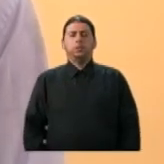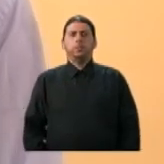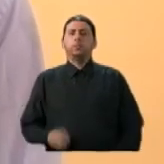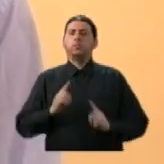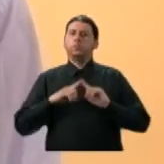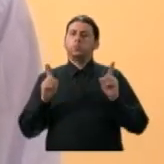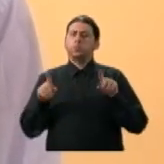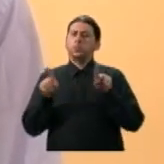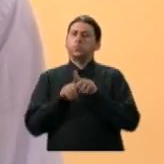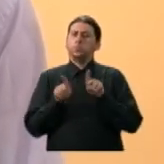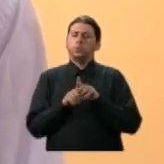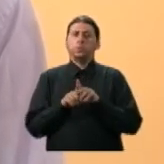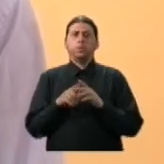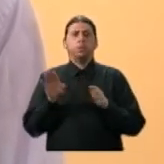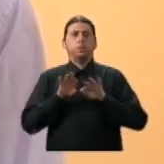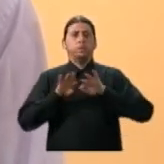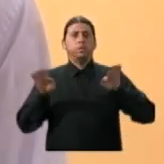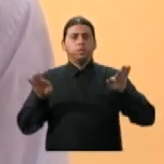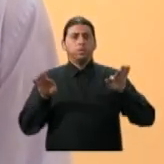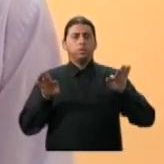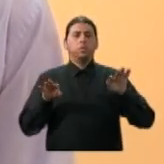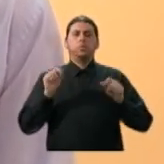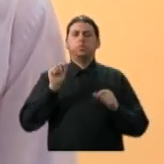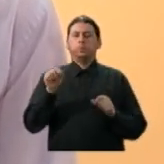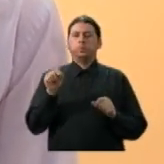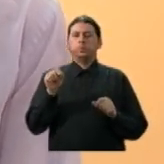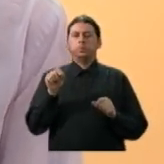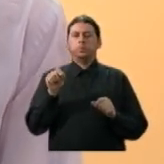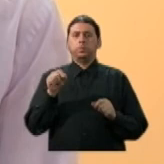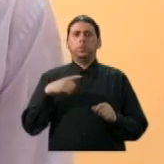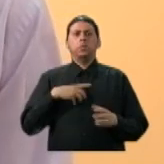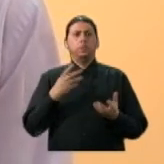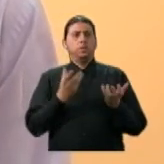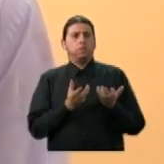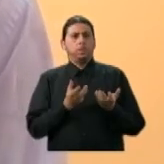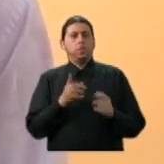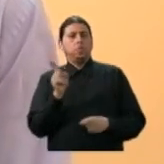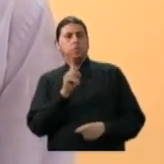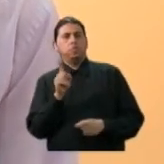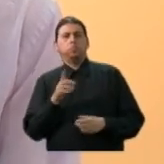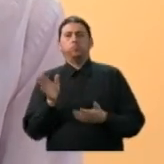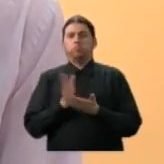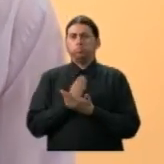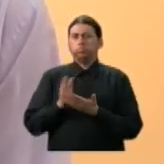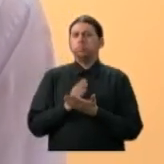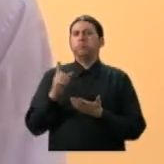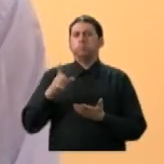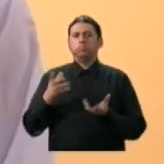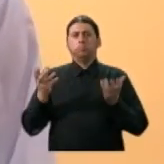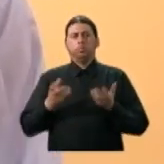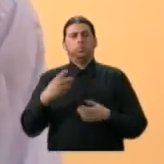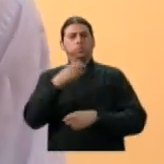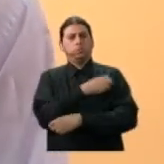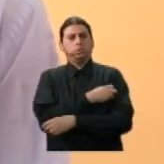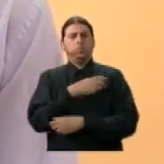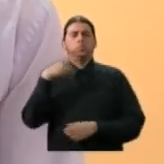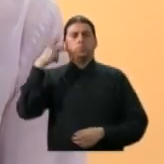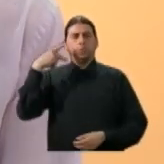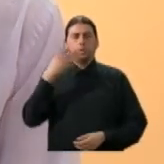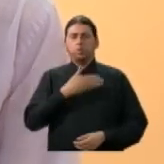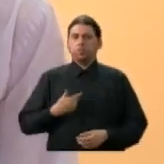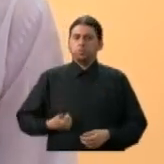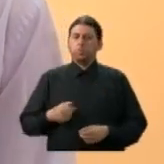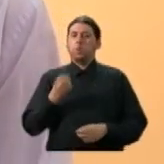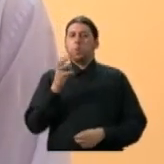Separar, né, a vontade das pessoas quererem ou não se vacinarem, do que é política pública, o que